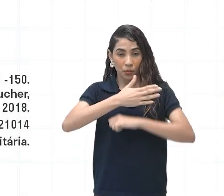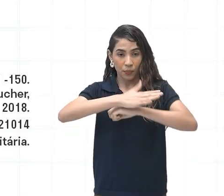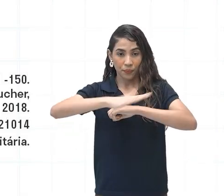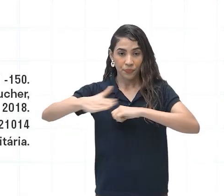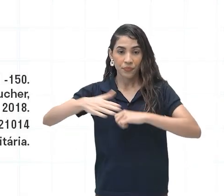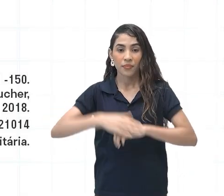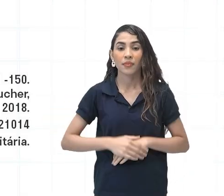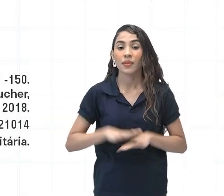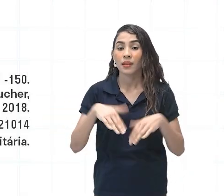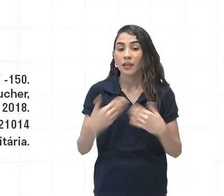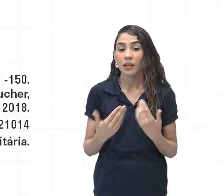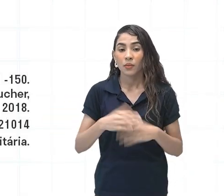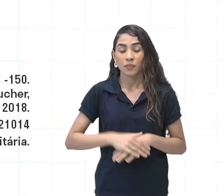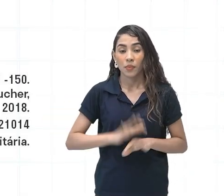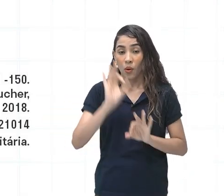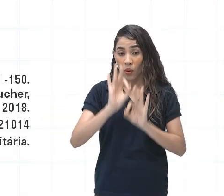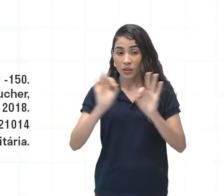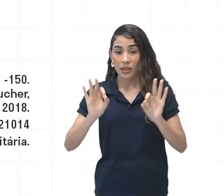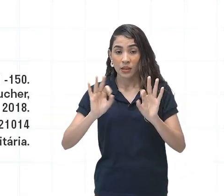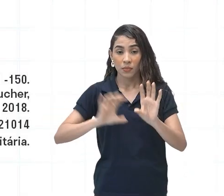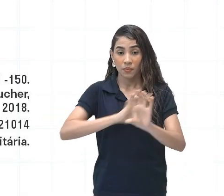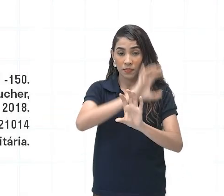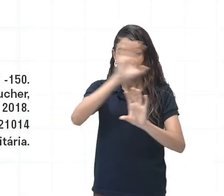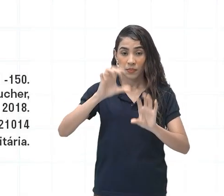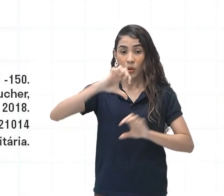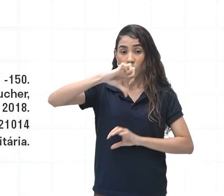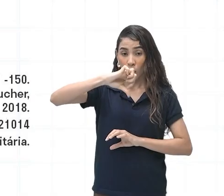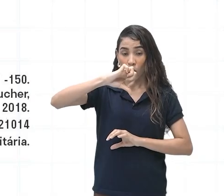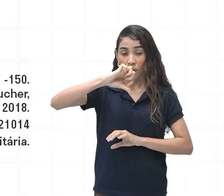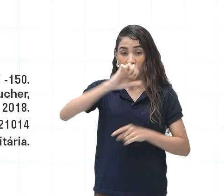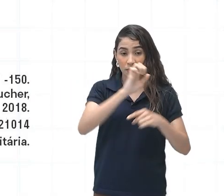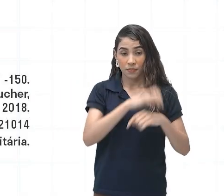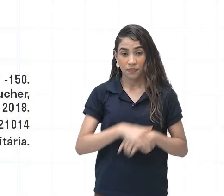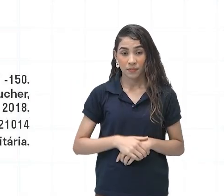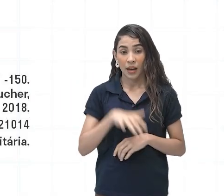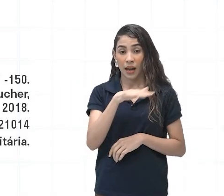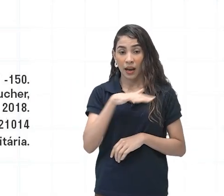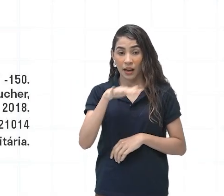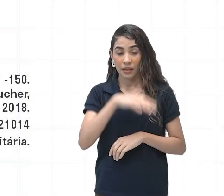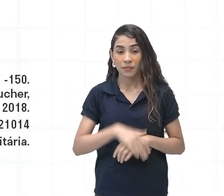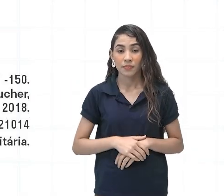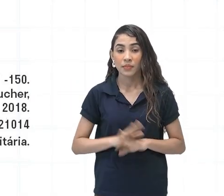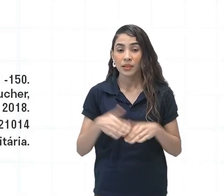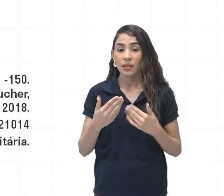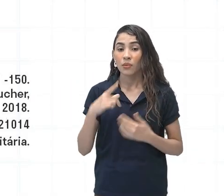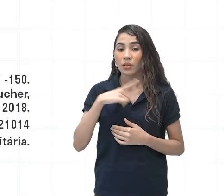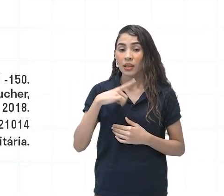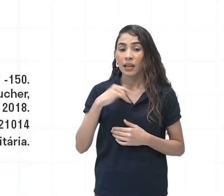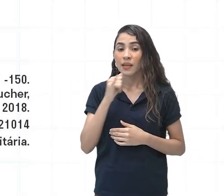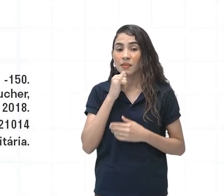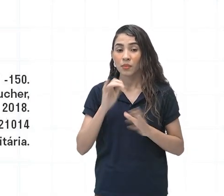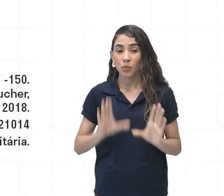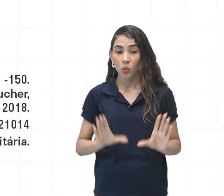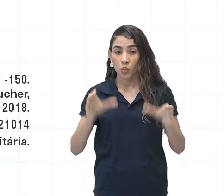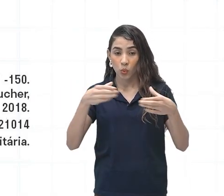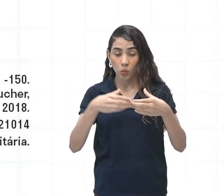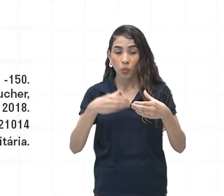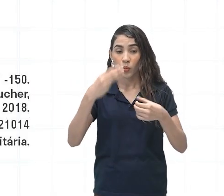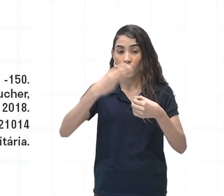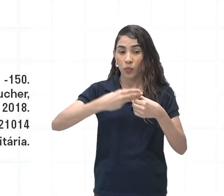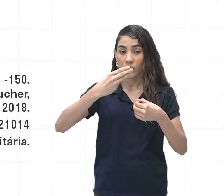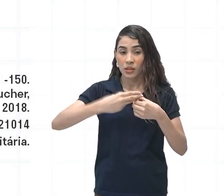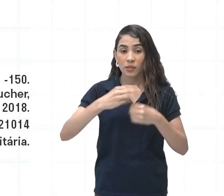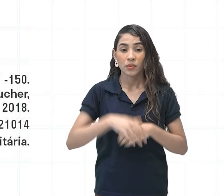aí dividido em 9 regiões, vamos colocar assim, né? Então, há ali o grupo de municípios